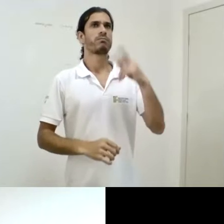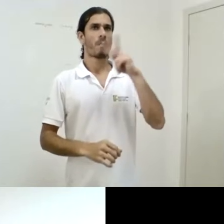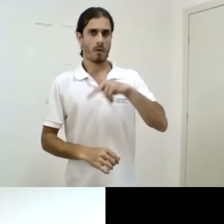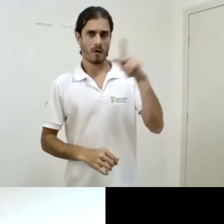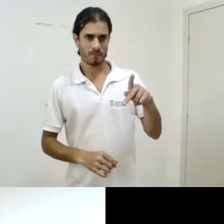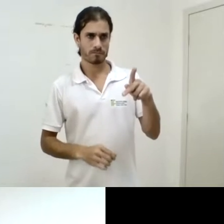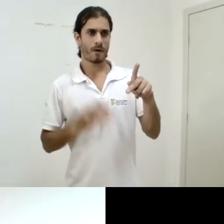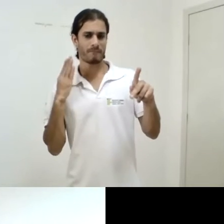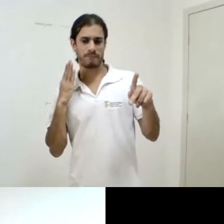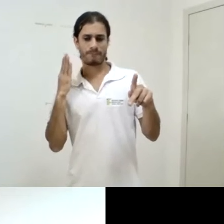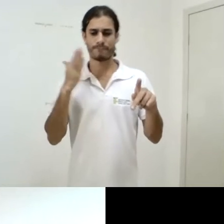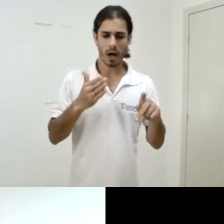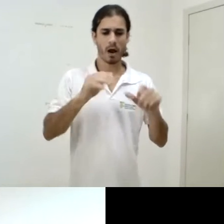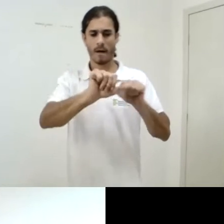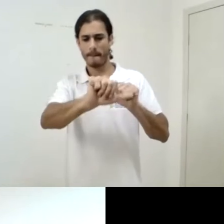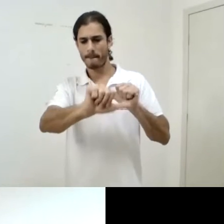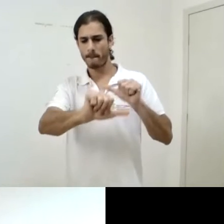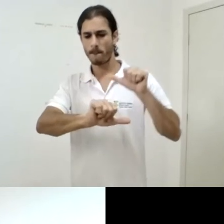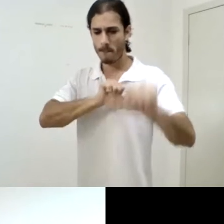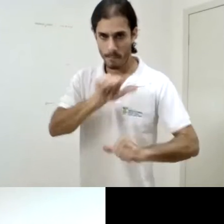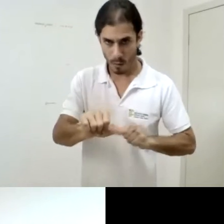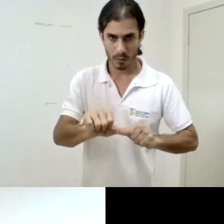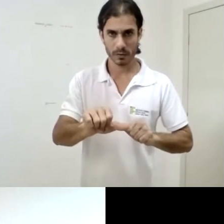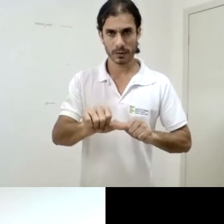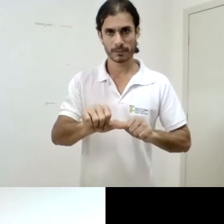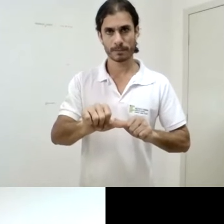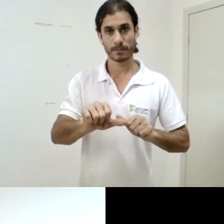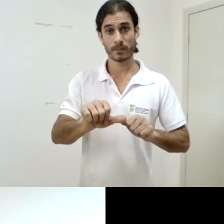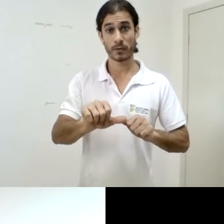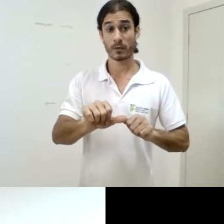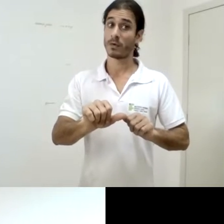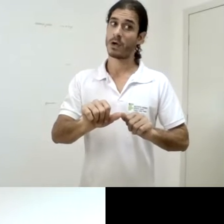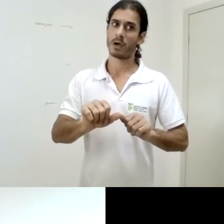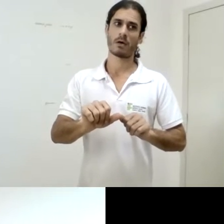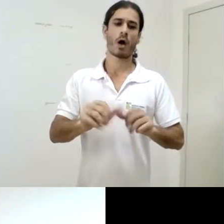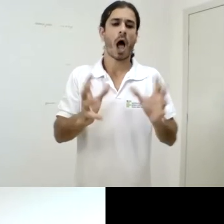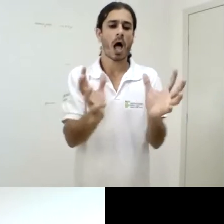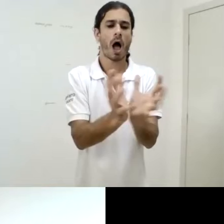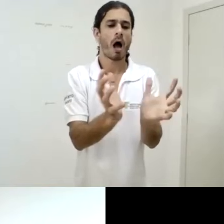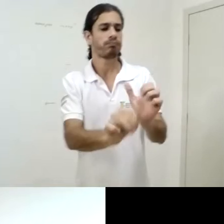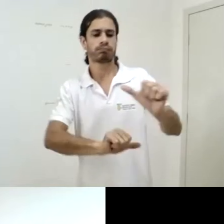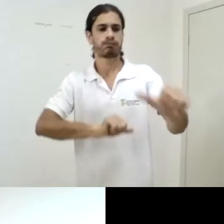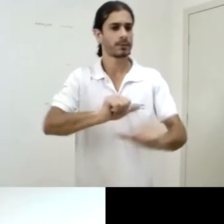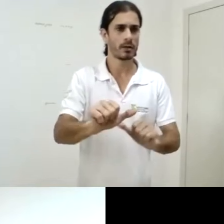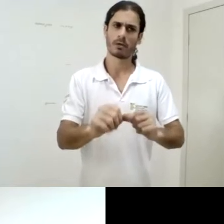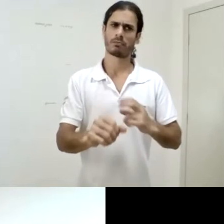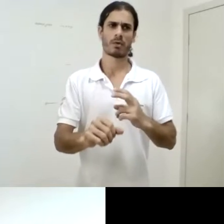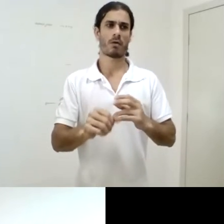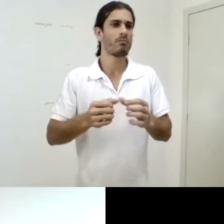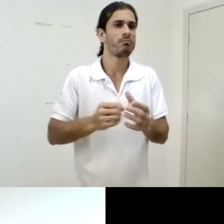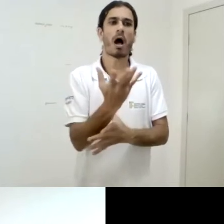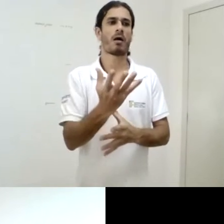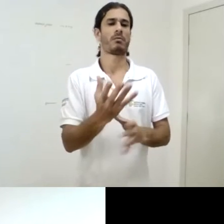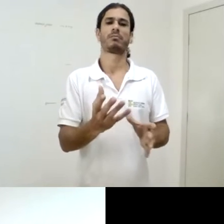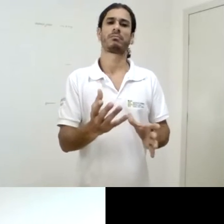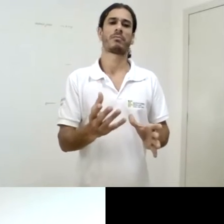turma lá e eu vou propor uma mudança. Não. Você tem que combinar com a turma, você tem que planejar junto, os objetivos têm